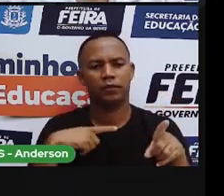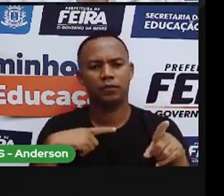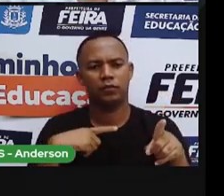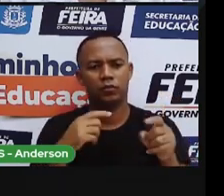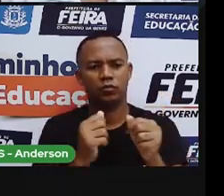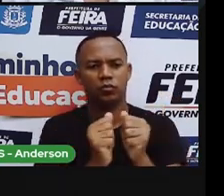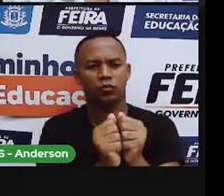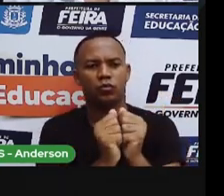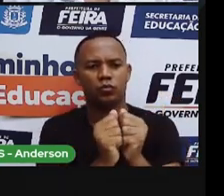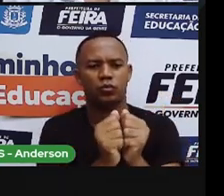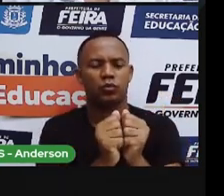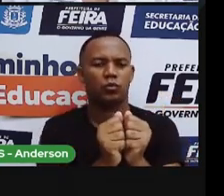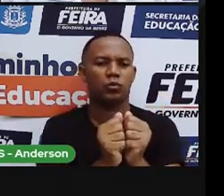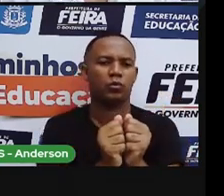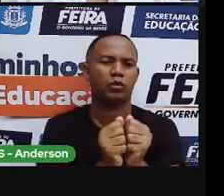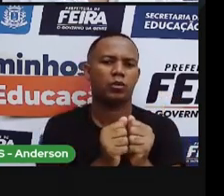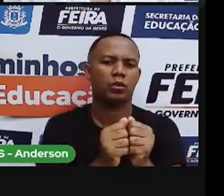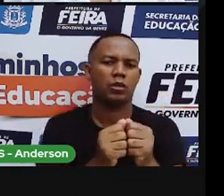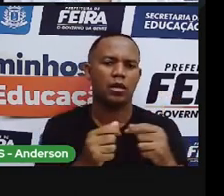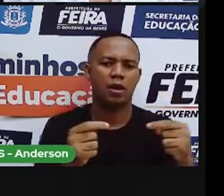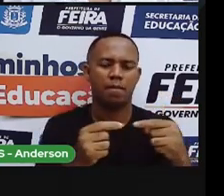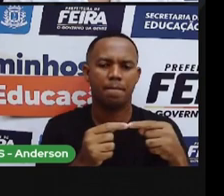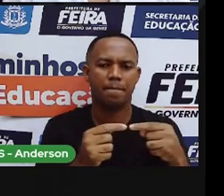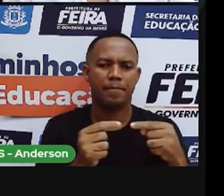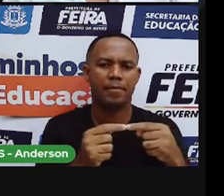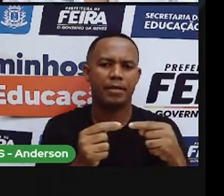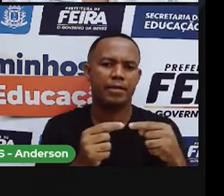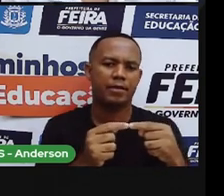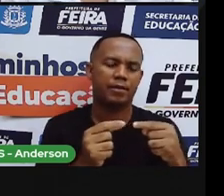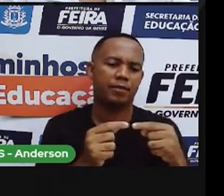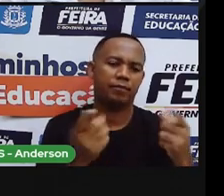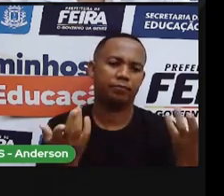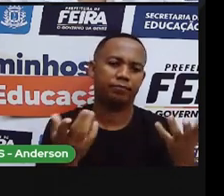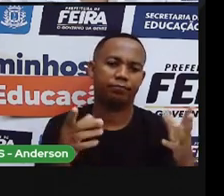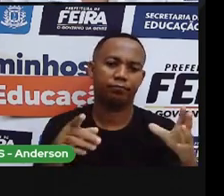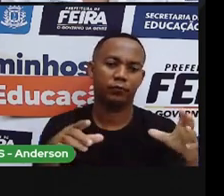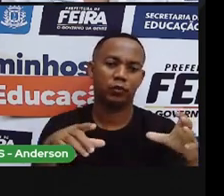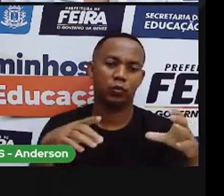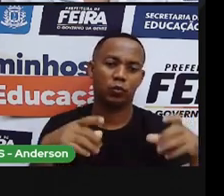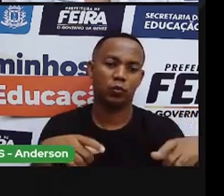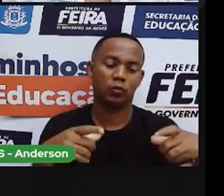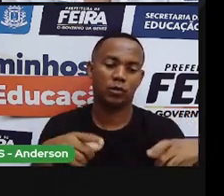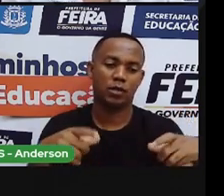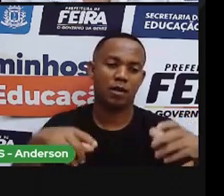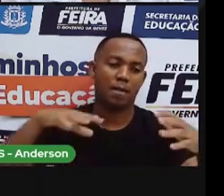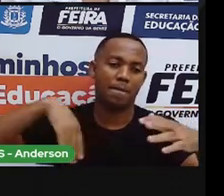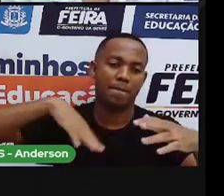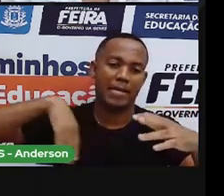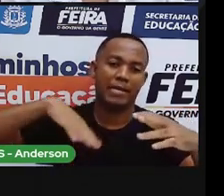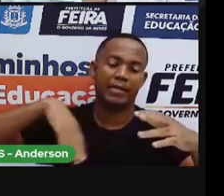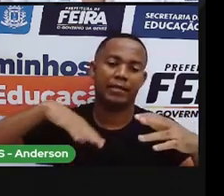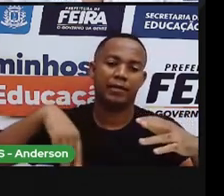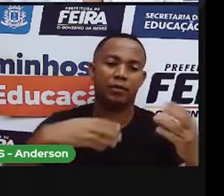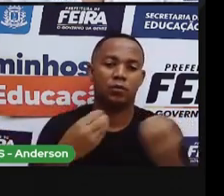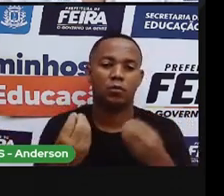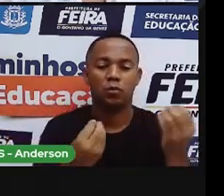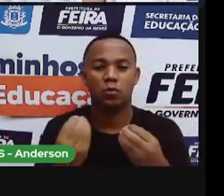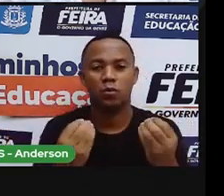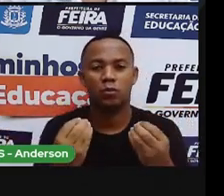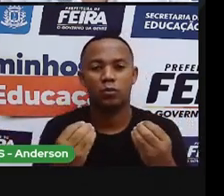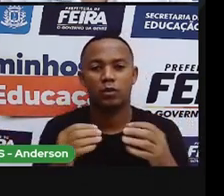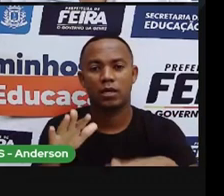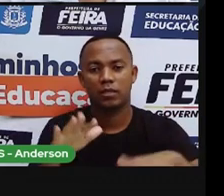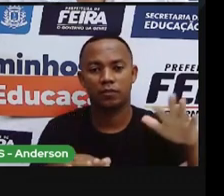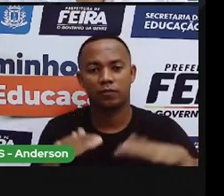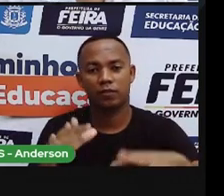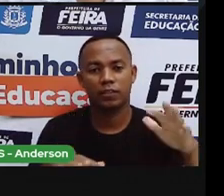associada às marés. Né? Pessoal aí que vai para a praia, Cabo Sul, Bom Jesus, Salvador, que são as praias mais próximas. Né?